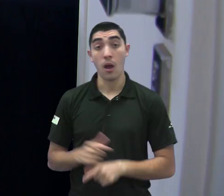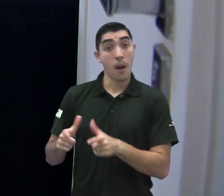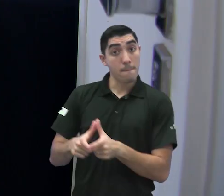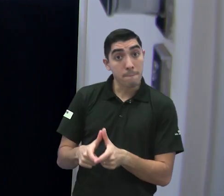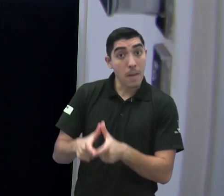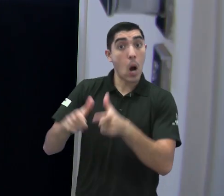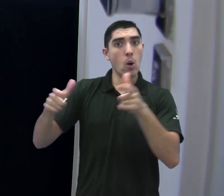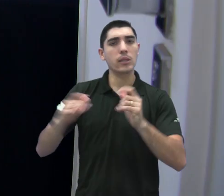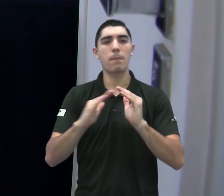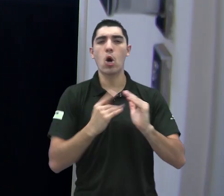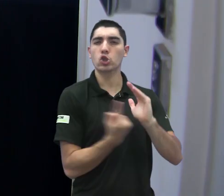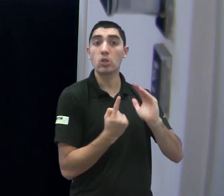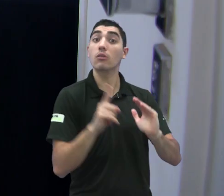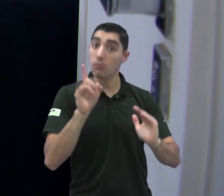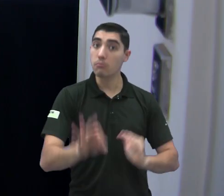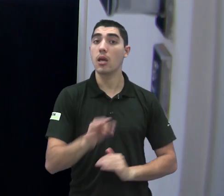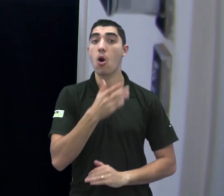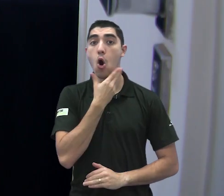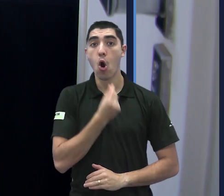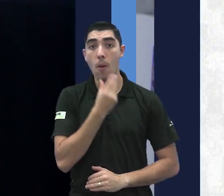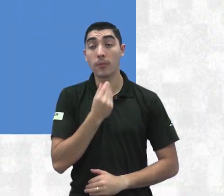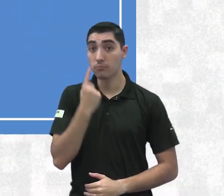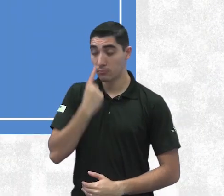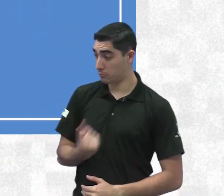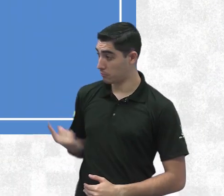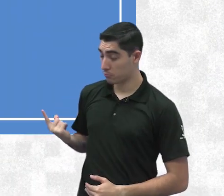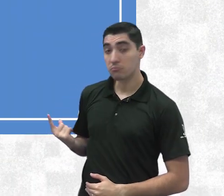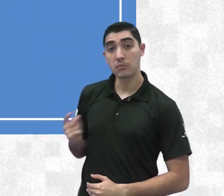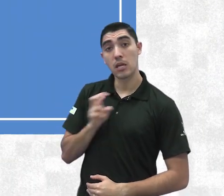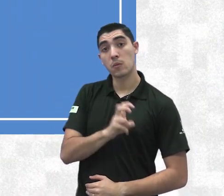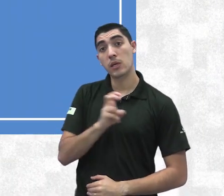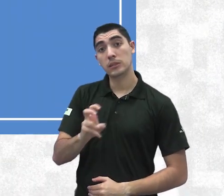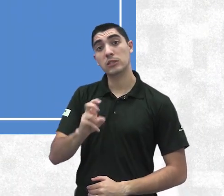são maioria entre os brasileiros que vivem sozinhos,